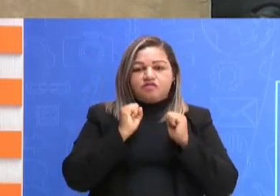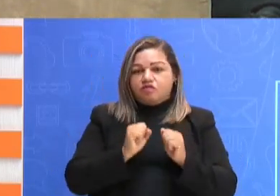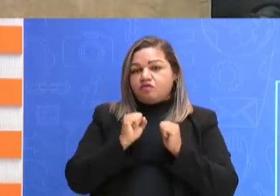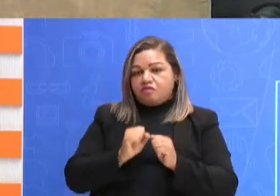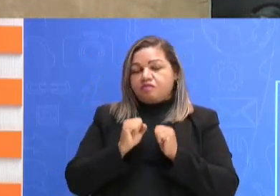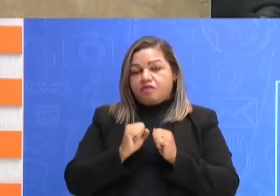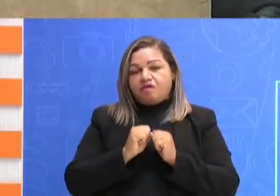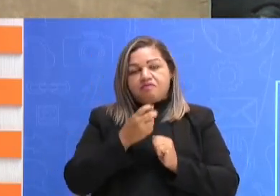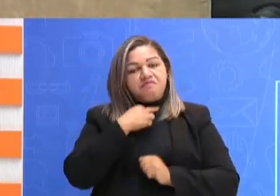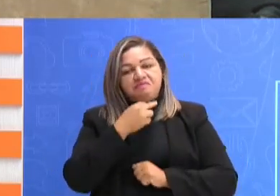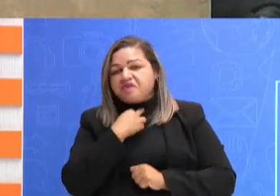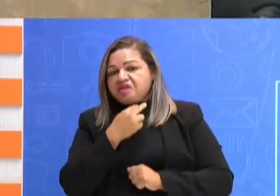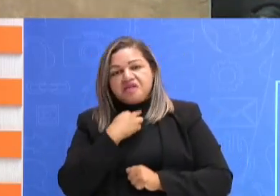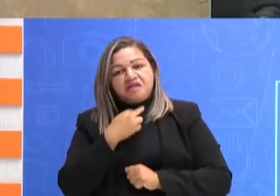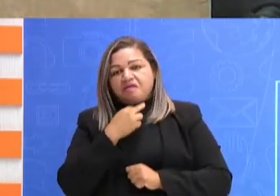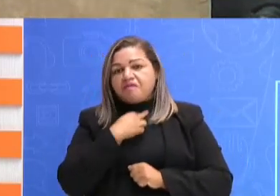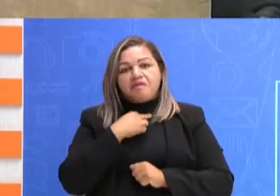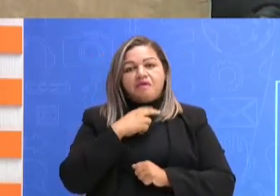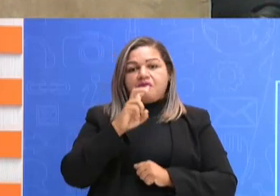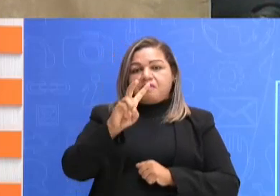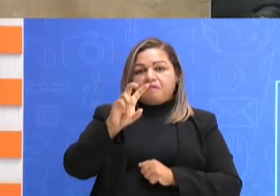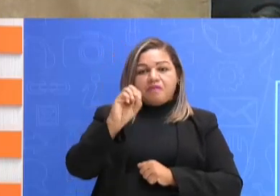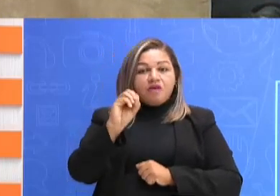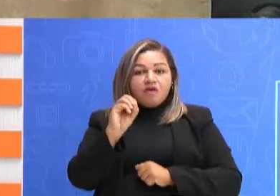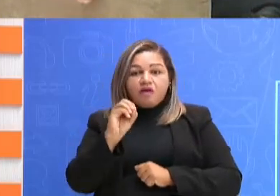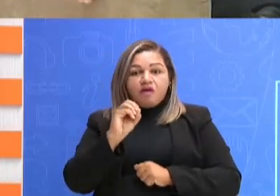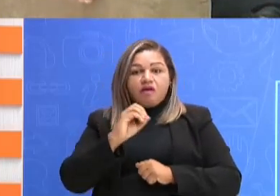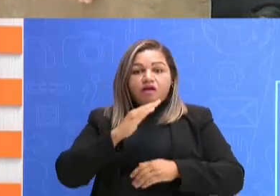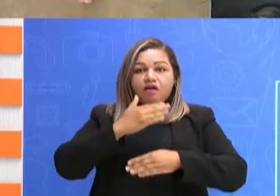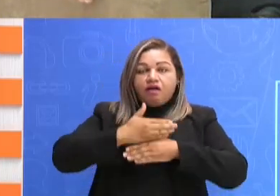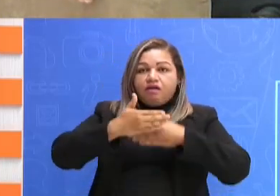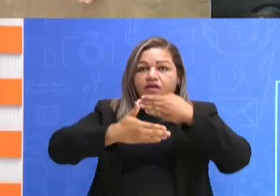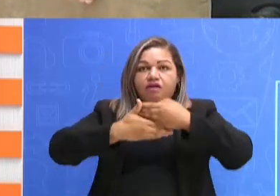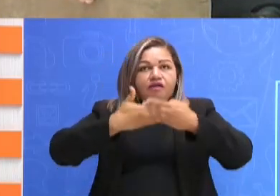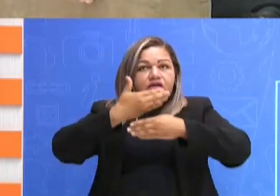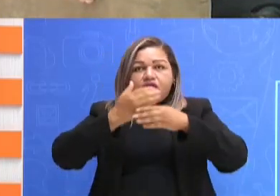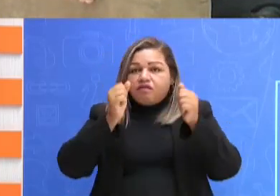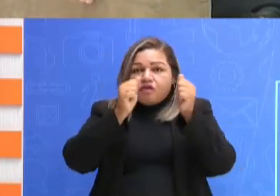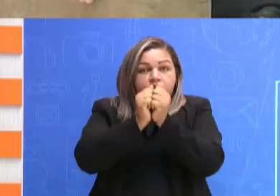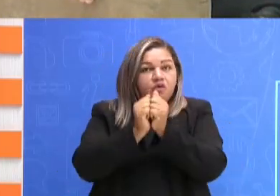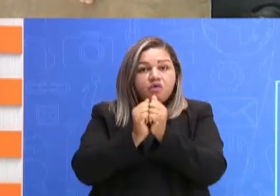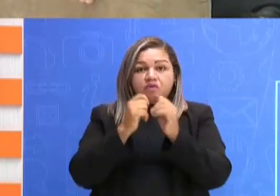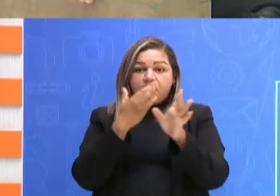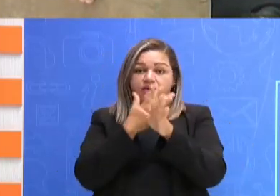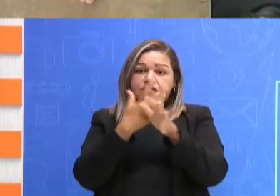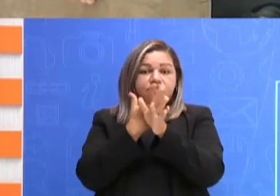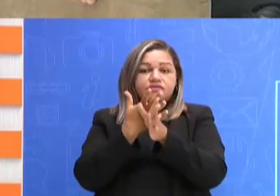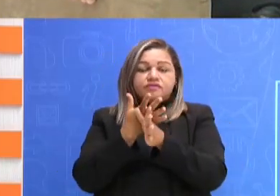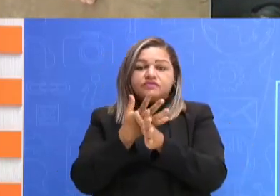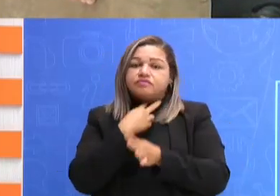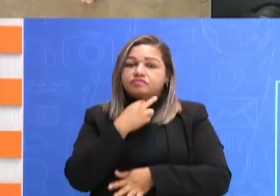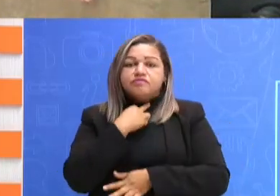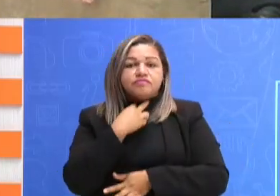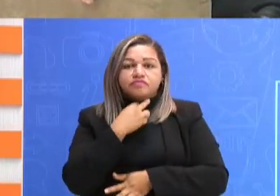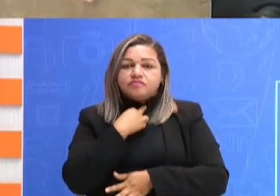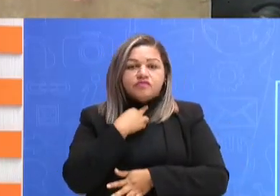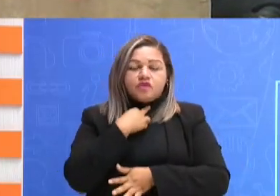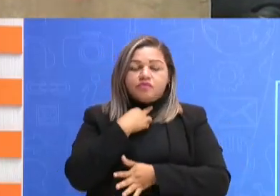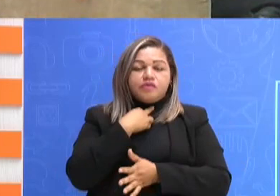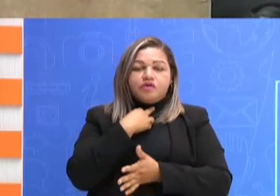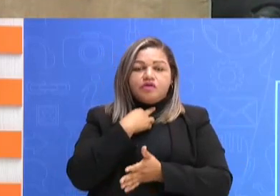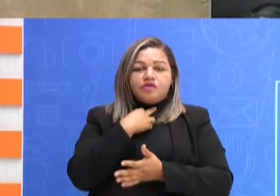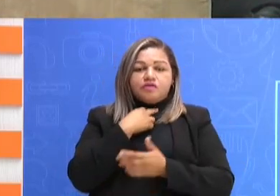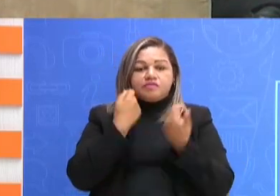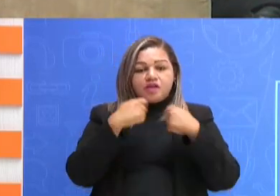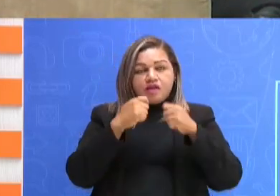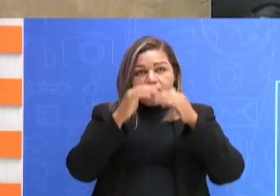por exemplo, 50 pedreiros juntos, trabalhando. Não posso colocar? Pelo período como de pandemia. Como eu não posso gerar aglomeração lá? O senhor então, vai assim, estar descumprindo uma lei federal. Então,